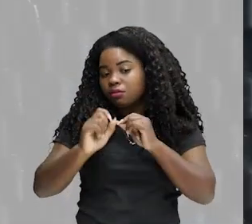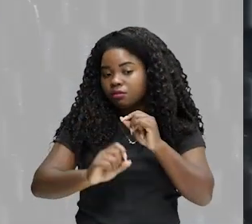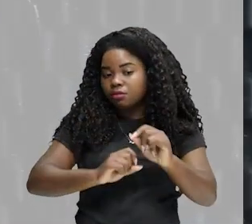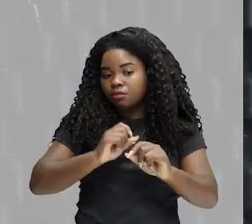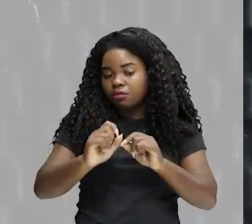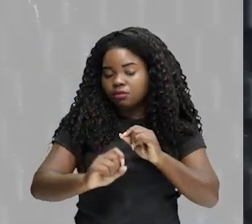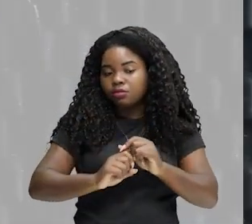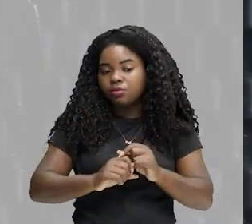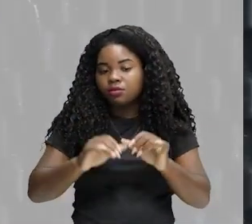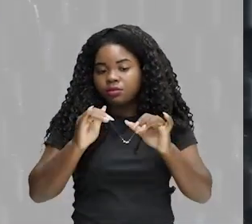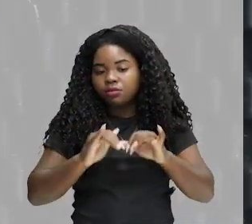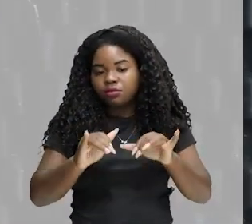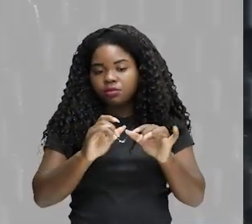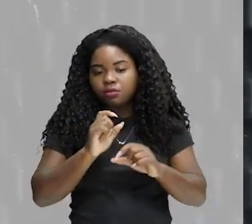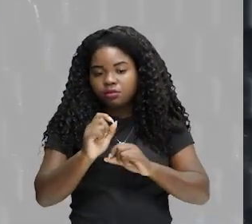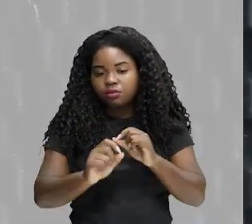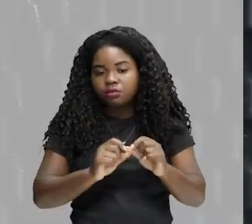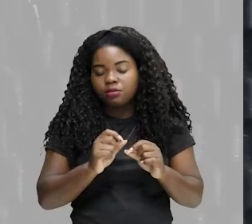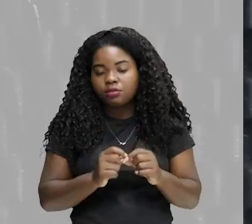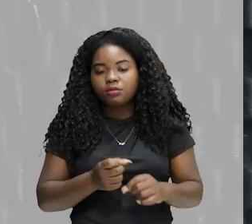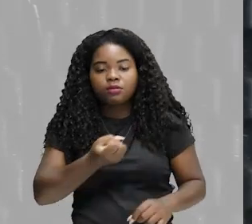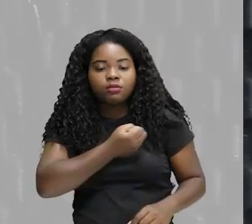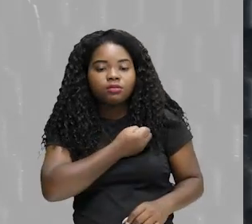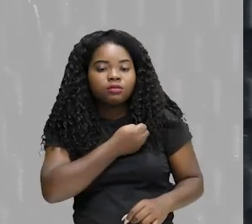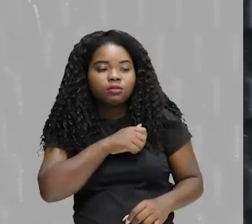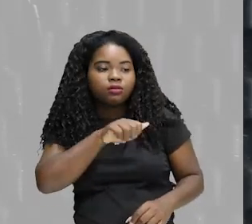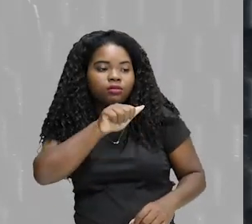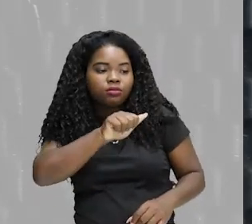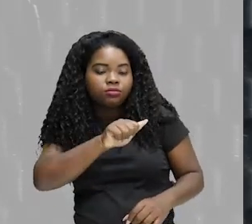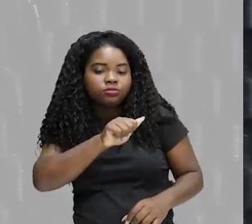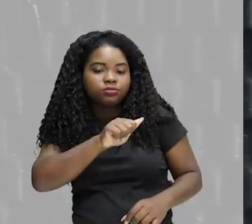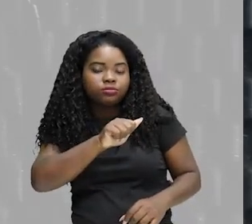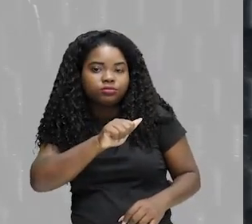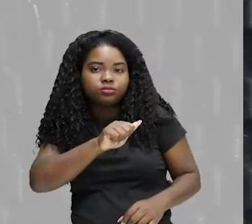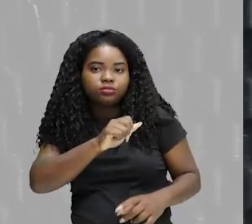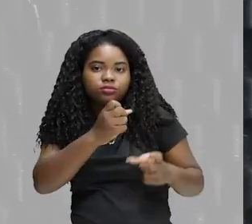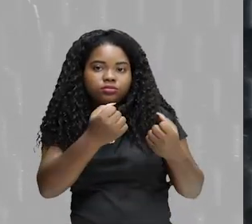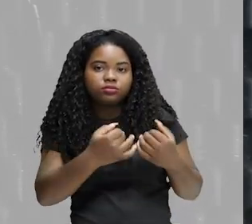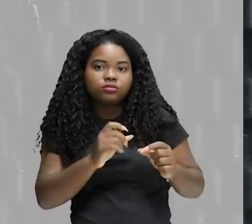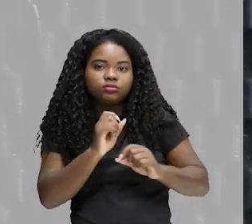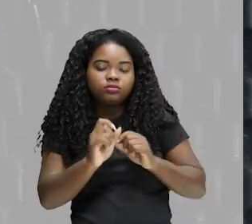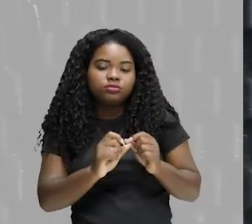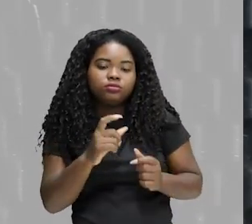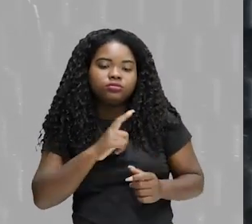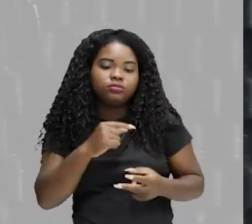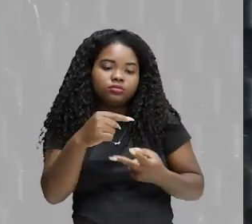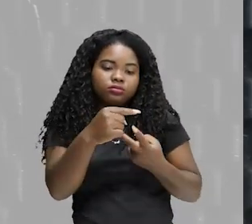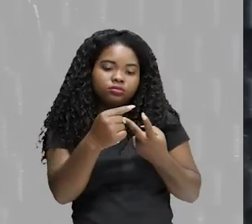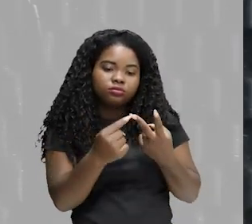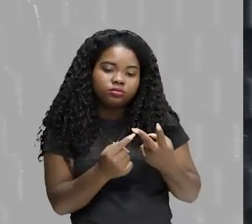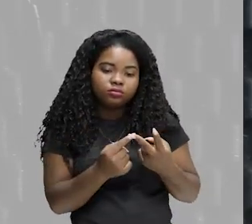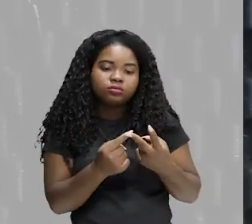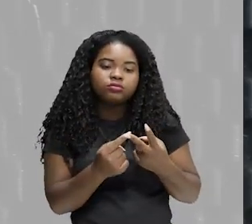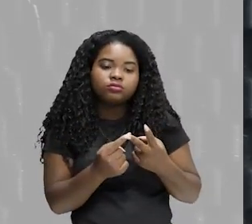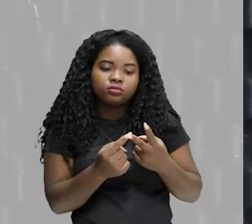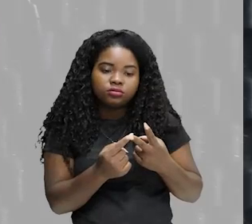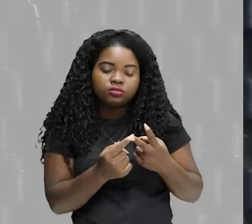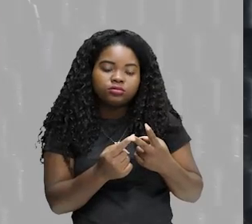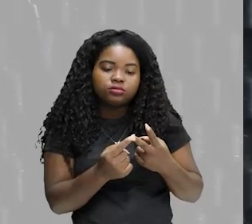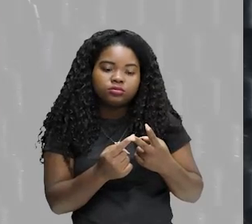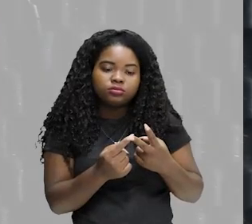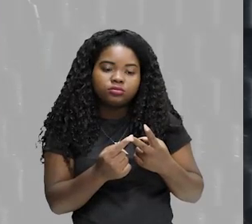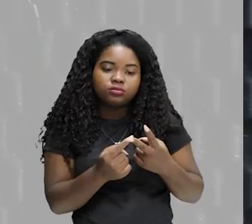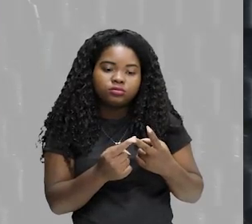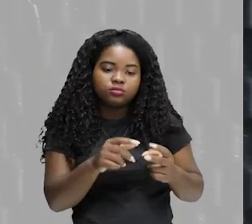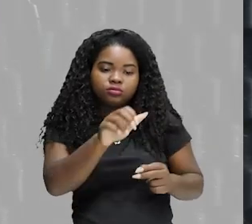ele informou para nós o valor do A, tá? E ele disse que existem 2 parâmetros, aqui representado pelas